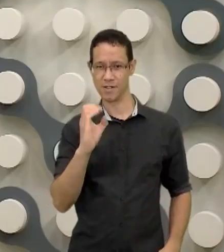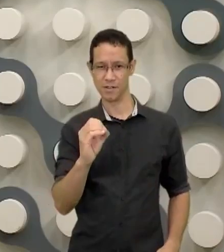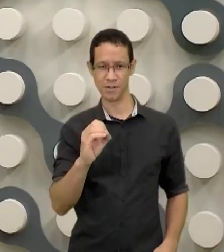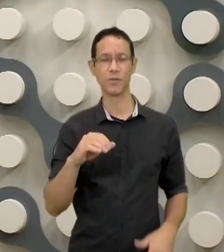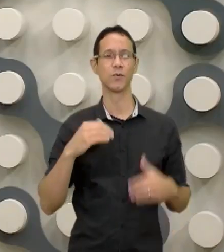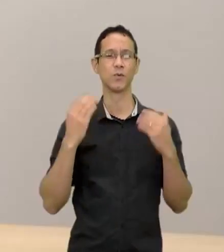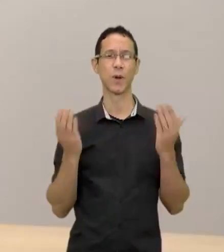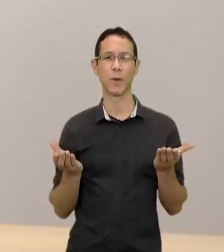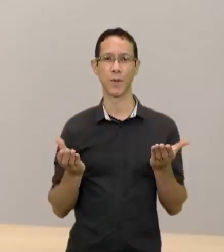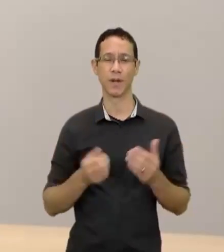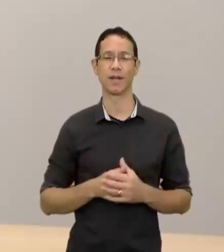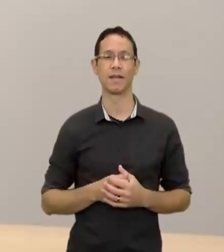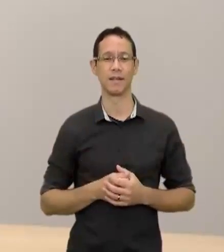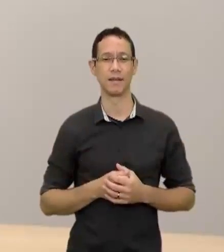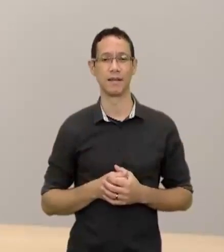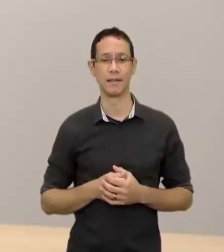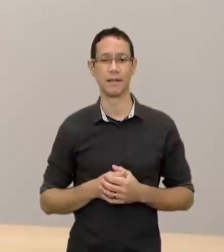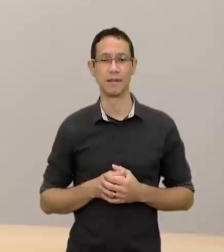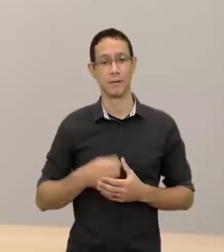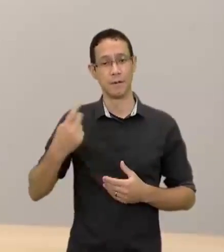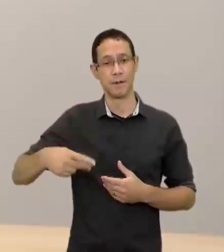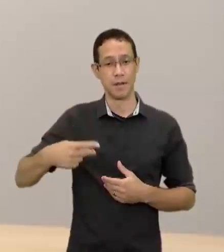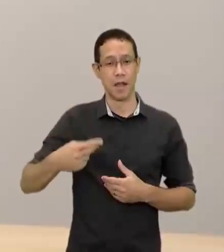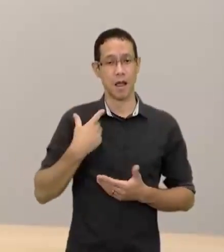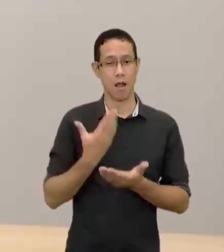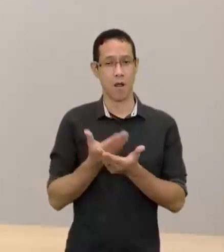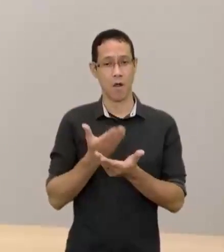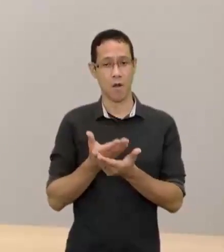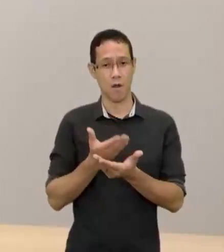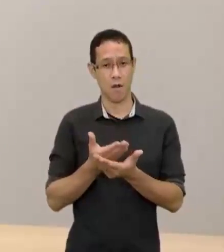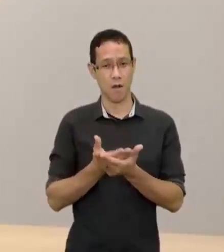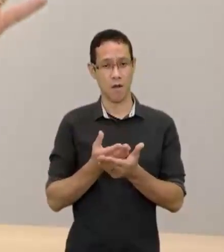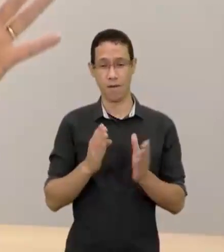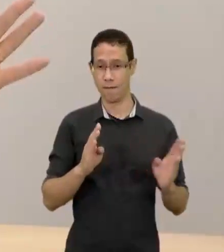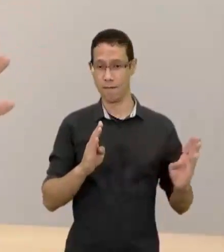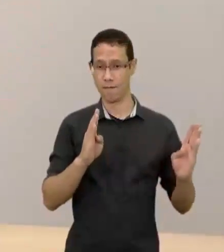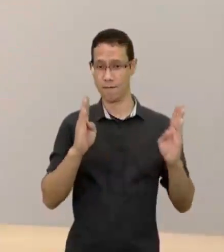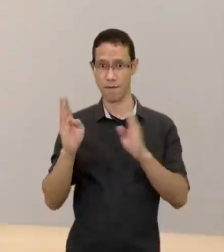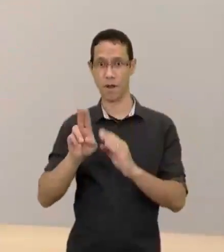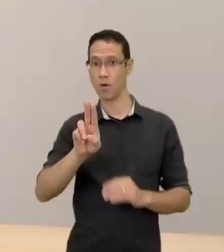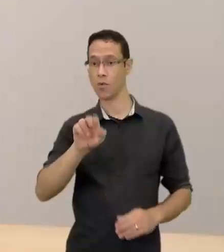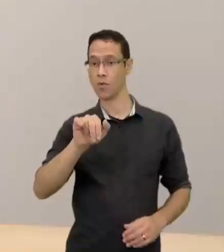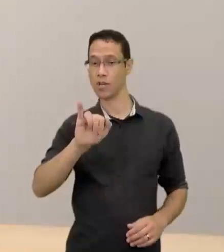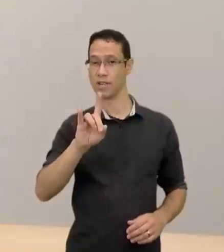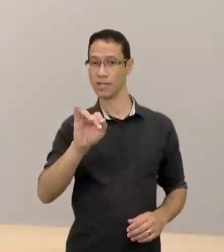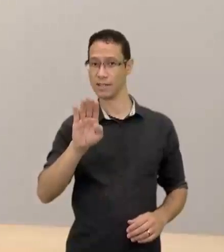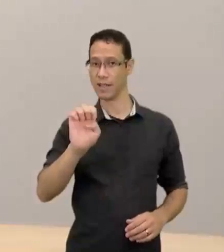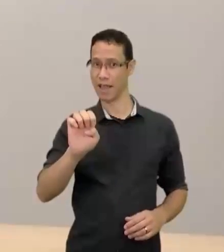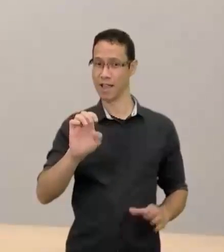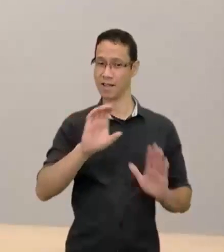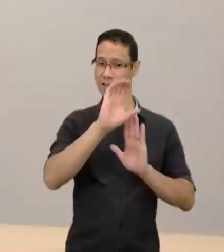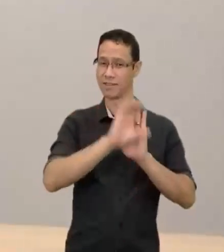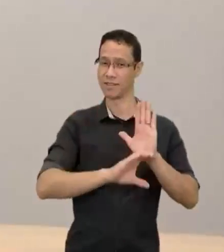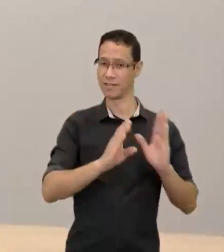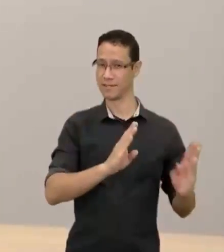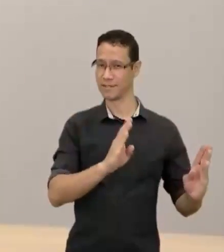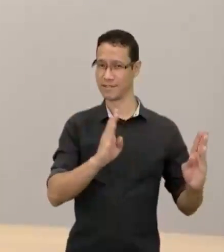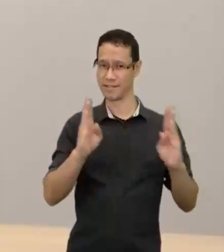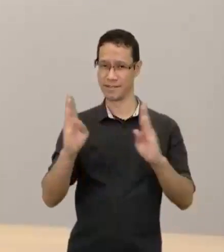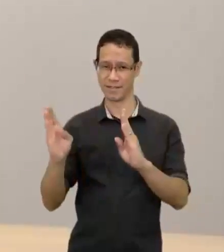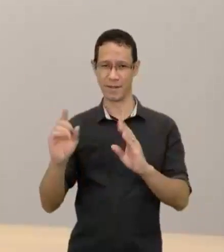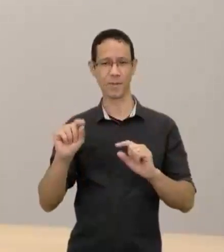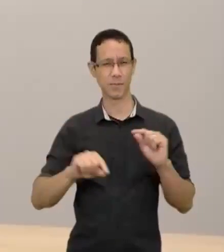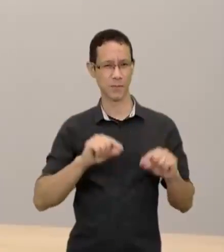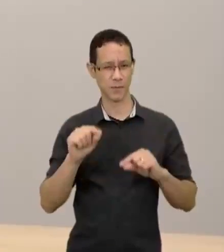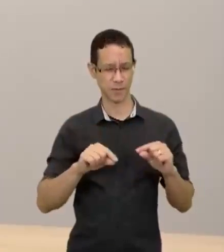eles, professor? Quais serão? Na verdade, nessa aula não, durante essa unidade curricular, que a gente já retoma o que é